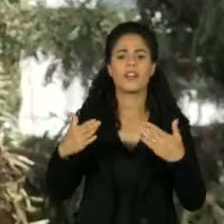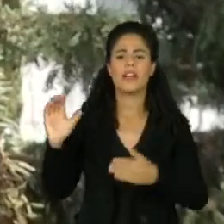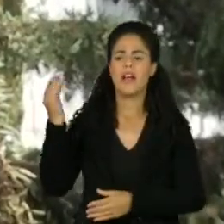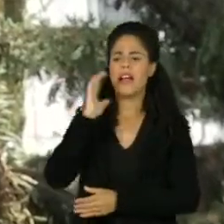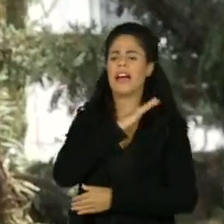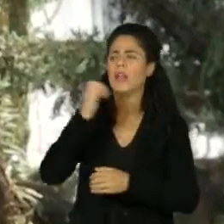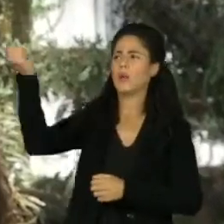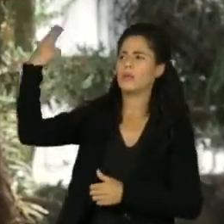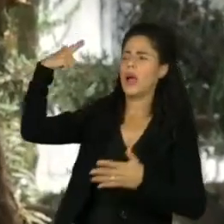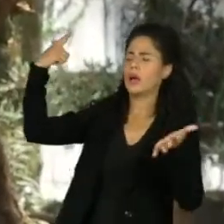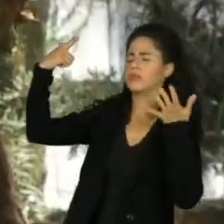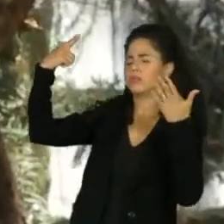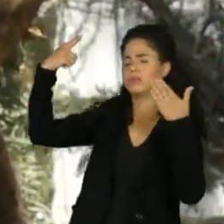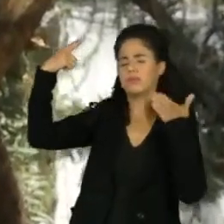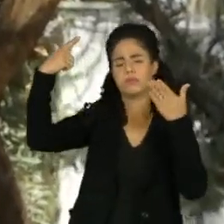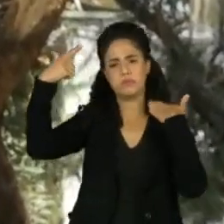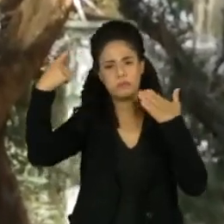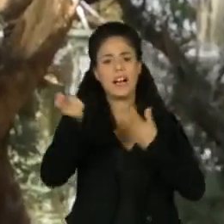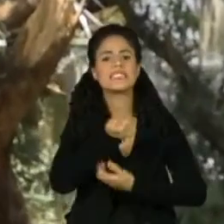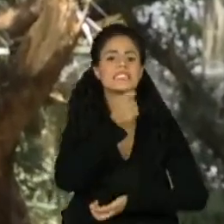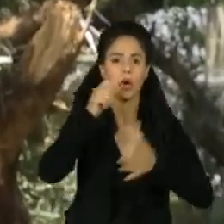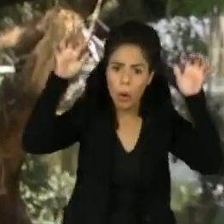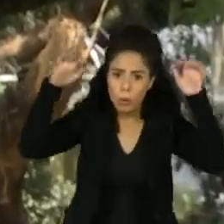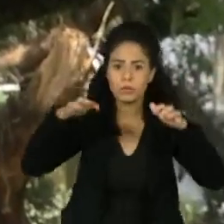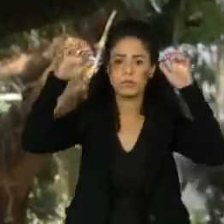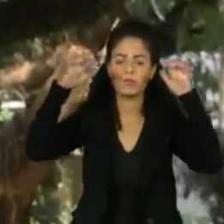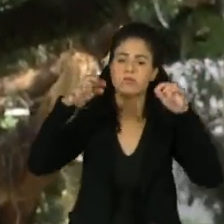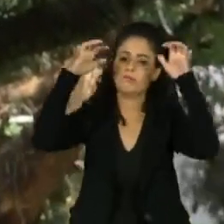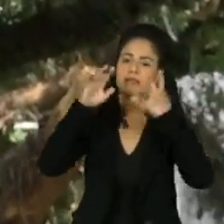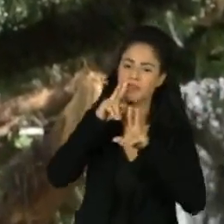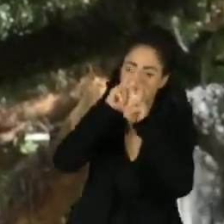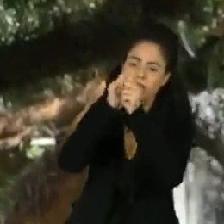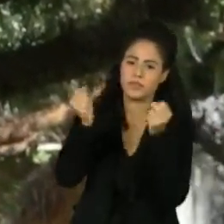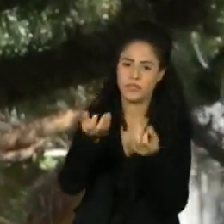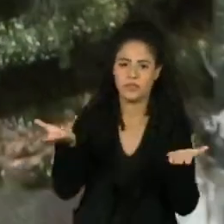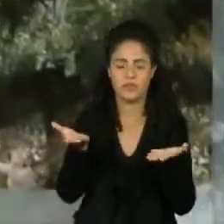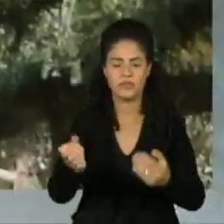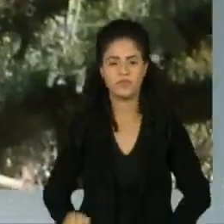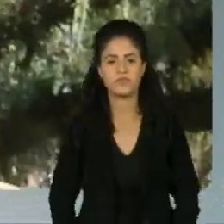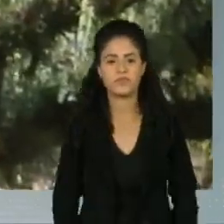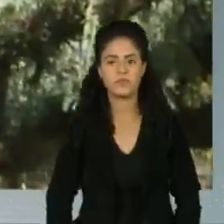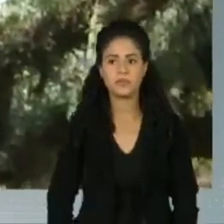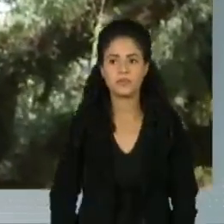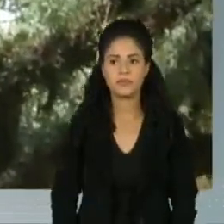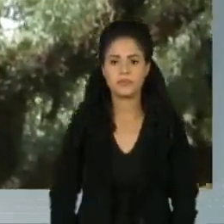úmido que está sobre a região metropolitana da capital paulista. Joyce. Obrigada, Eduardo.